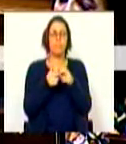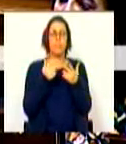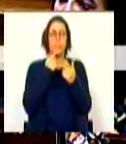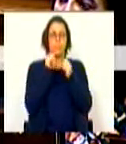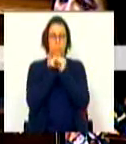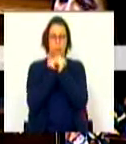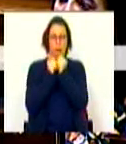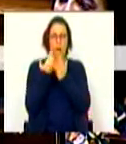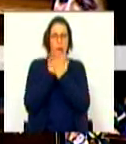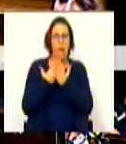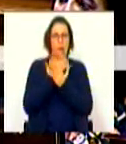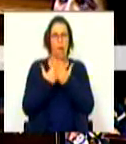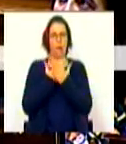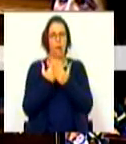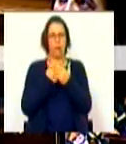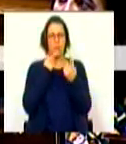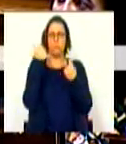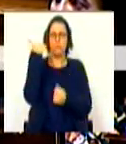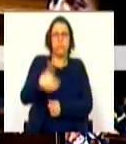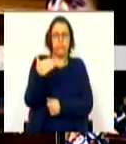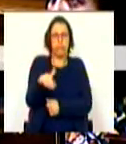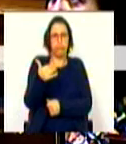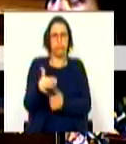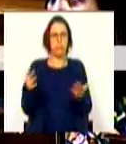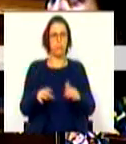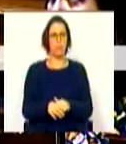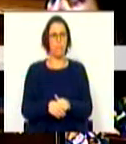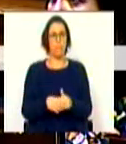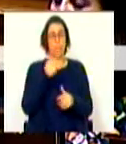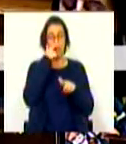altamente burocráticos e até dispendiosos